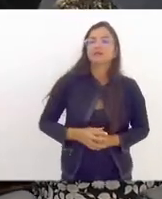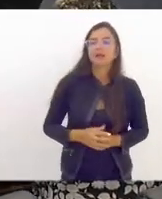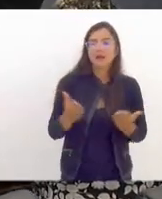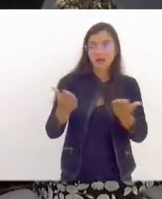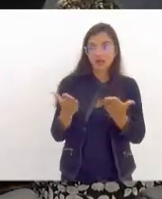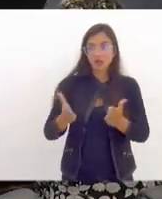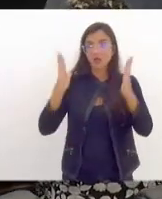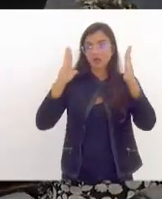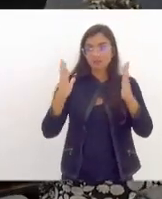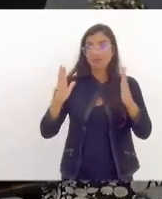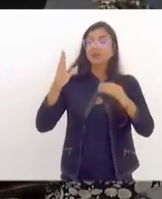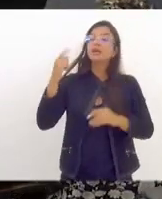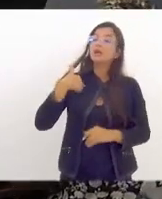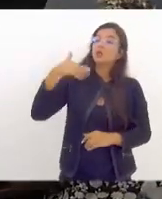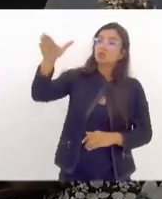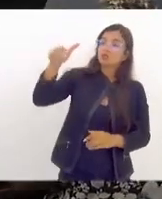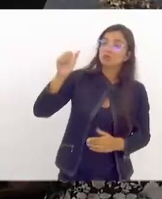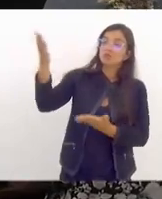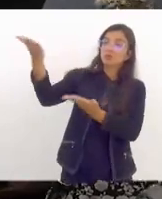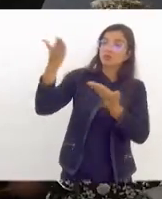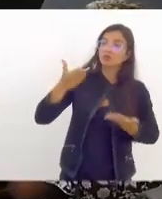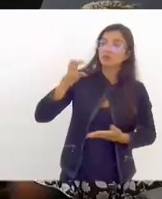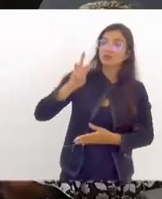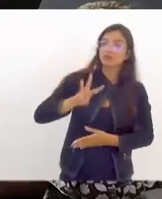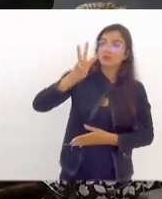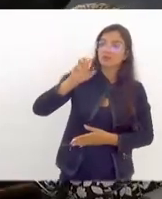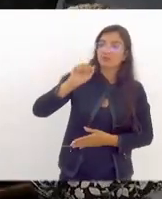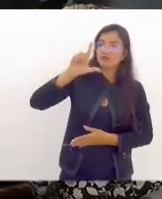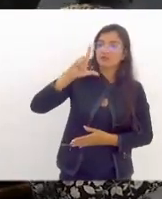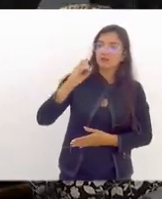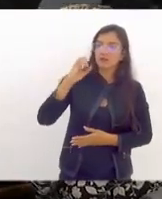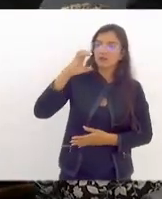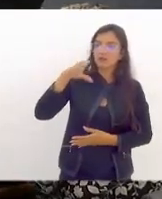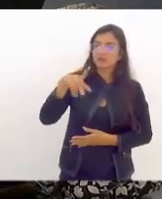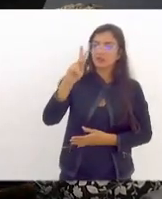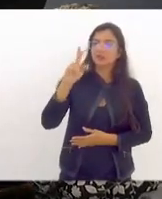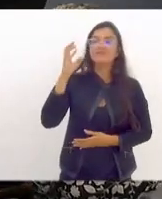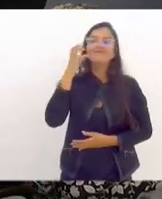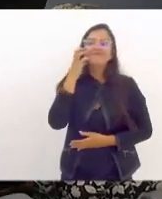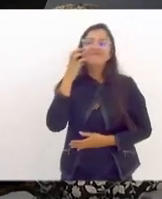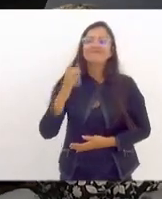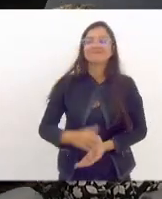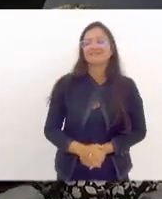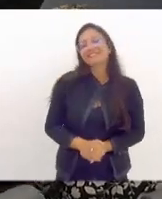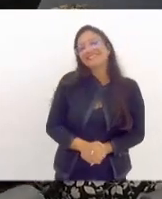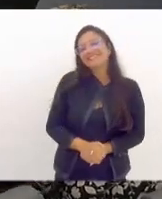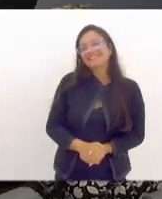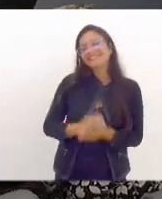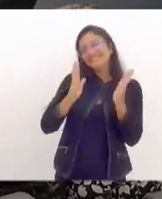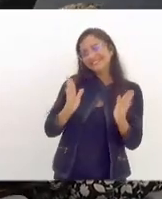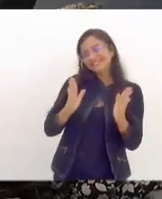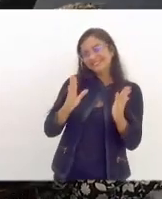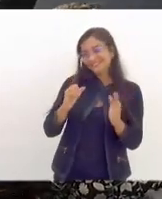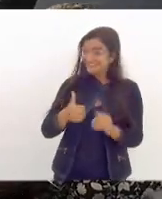levas eu queria chamar o valdec por favor pra mim pra entregar os primeiros primeiro bloco